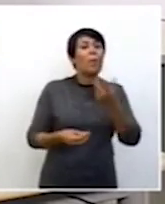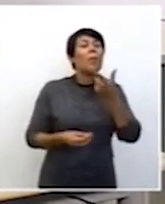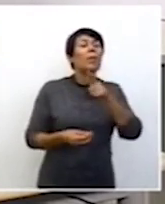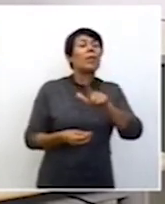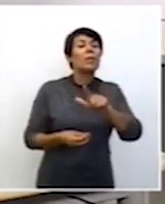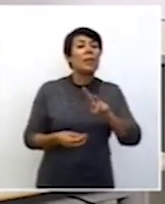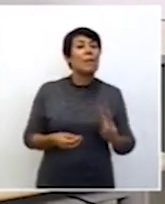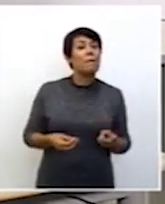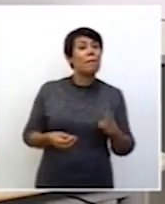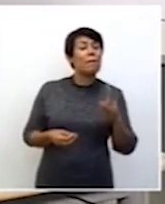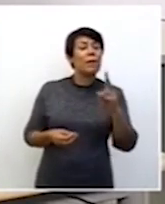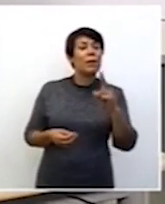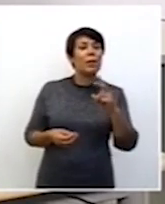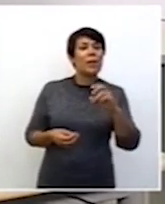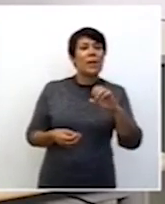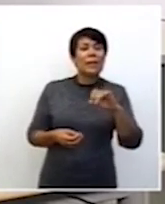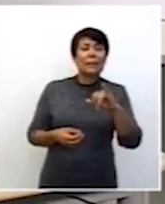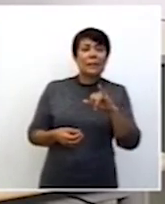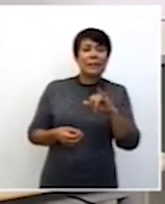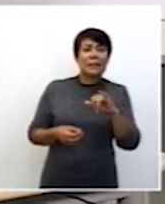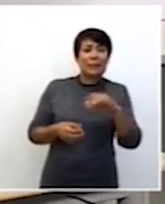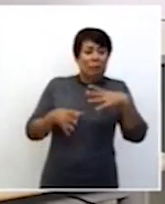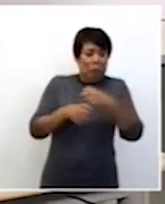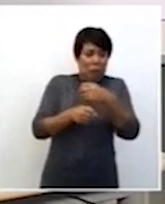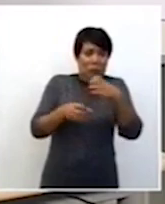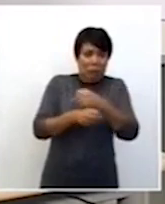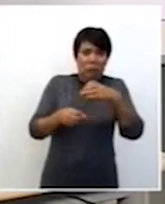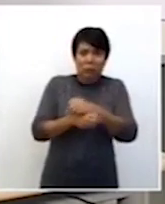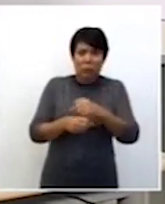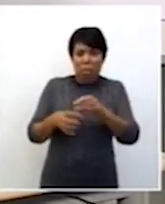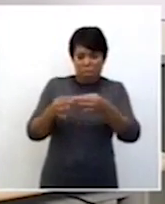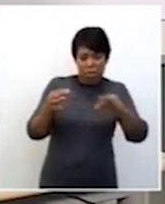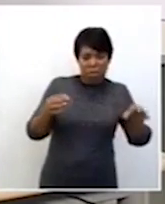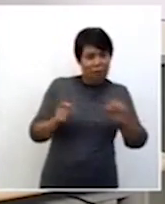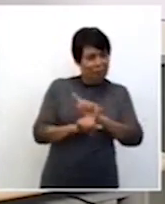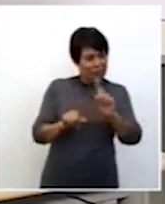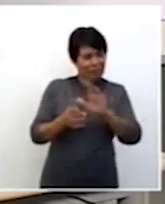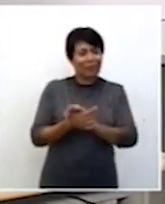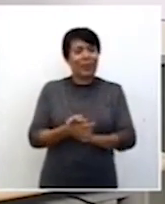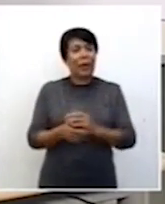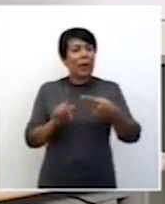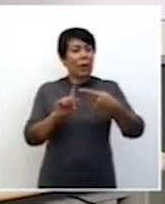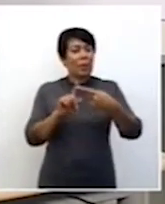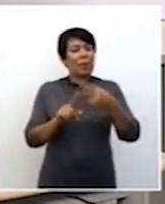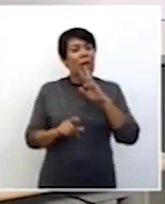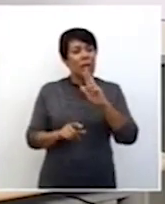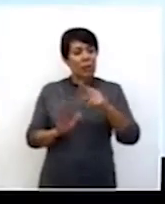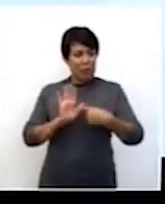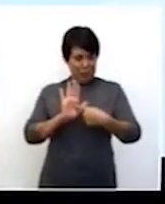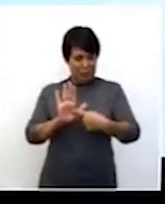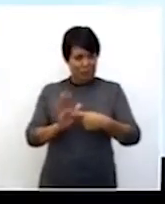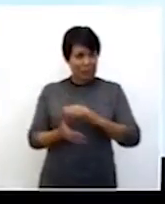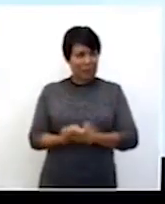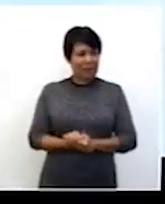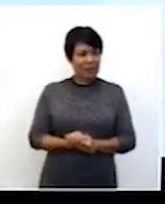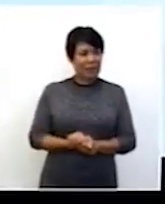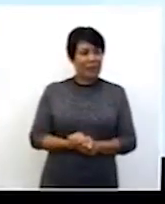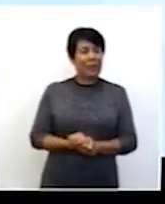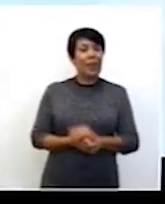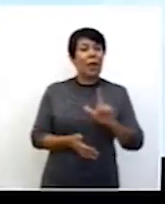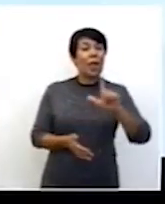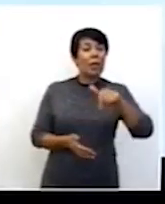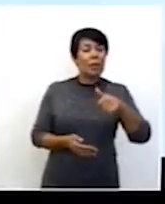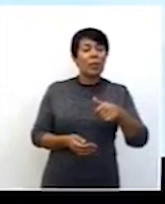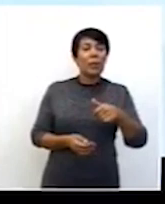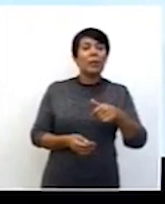esse valor sem ter que fazer basicamente contas muito grandes. Então, a primeira vai aparecer a resposta para vocês aí. E eu depois vou